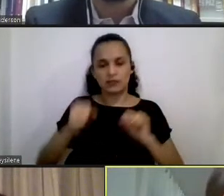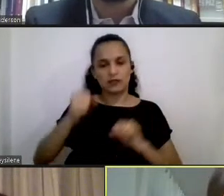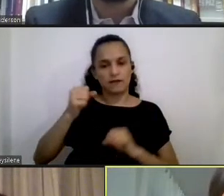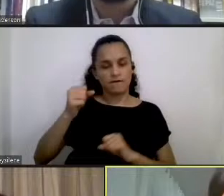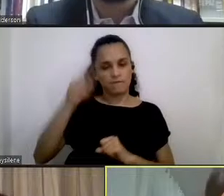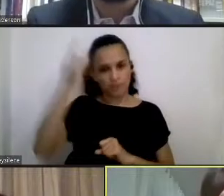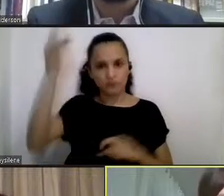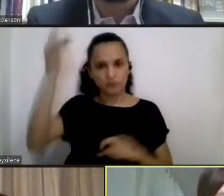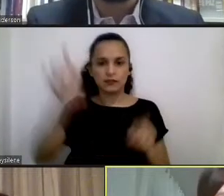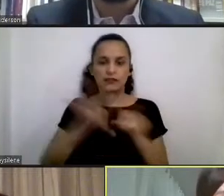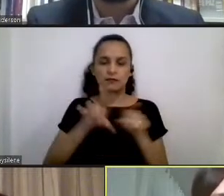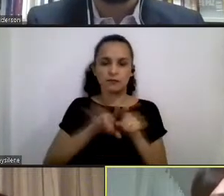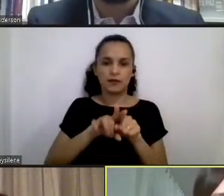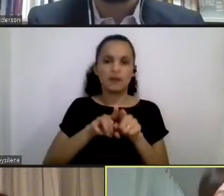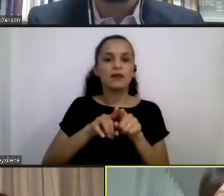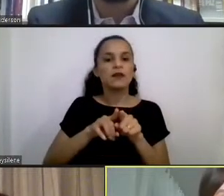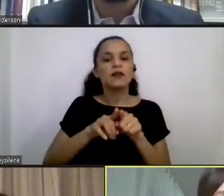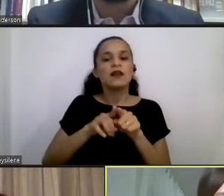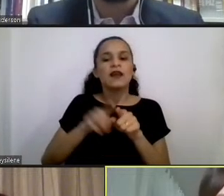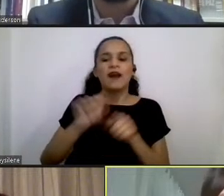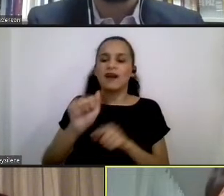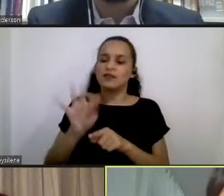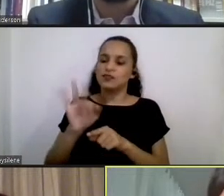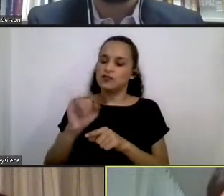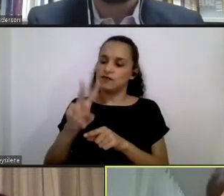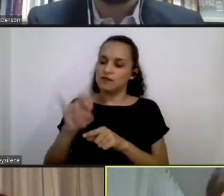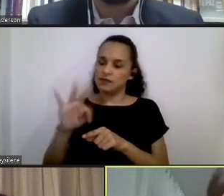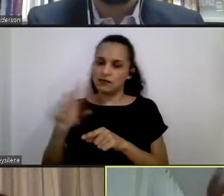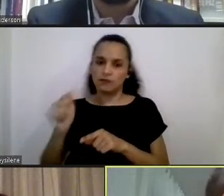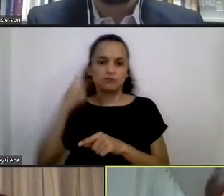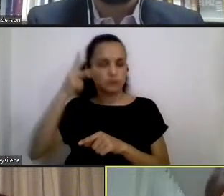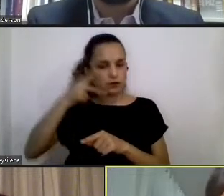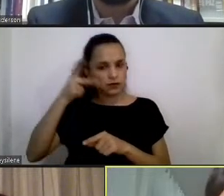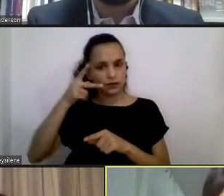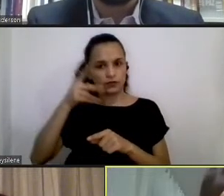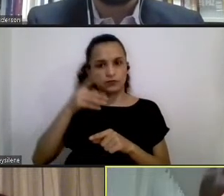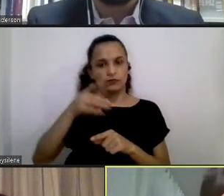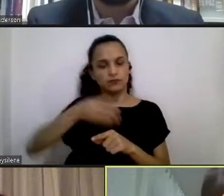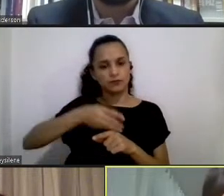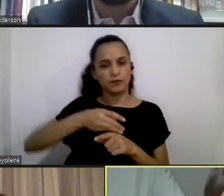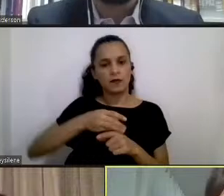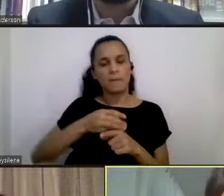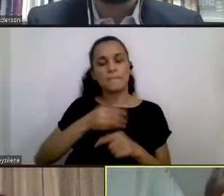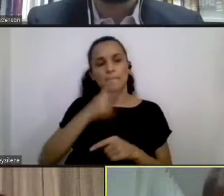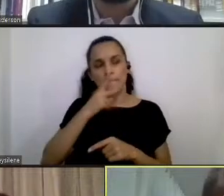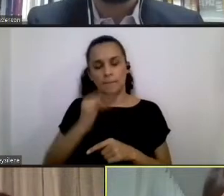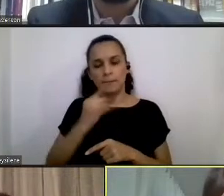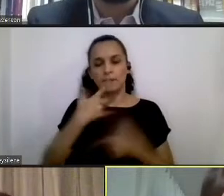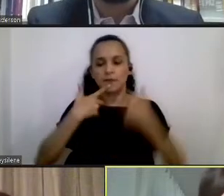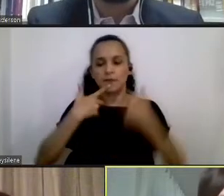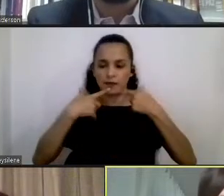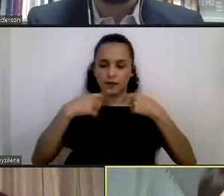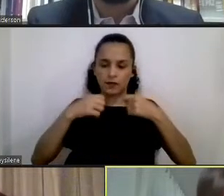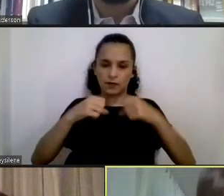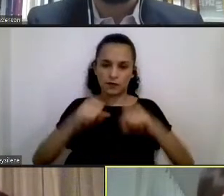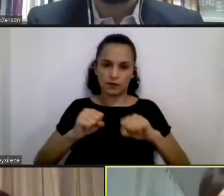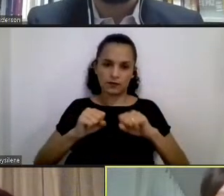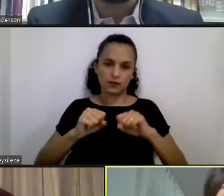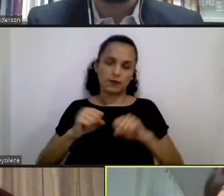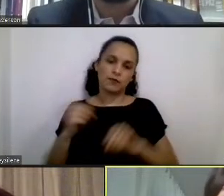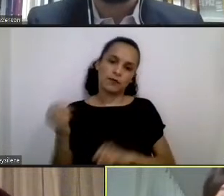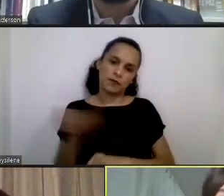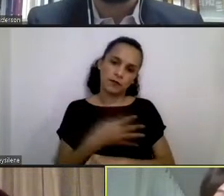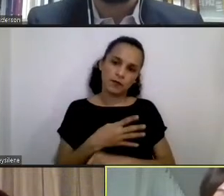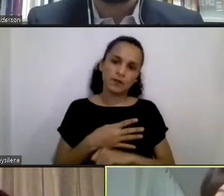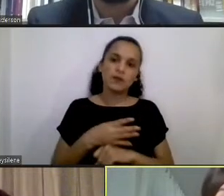político norte-americano, considerado o pai da linguística moderna, o professor Noam Chomsky, com